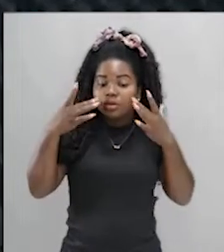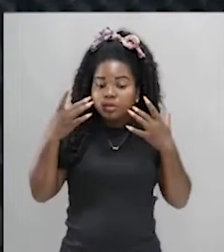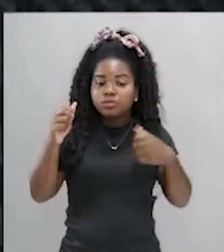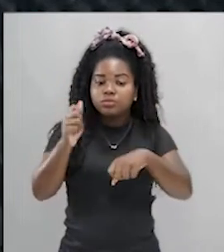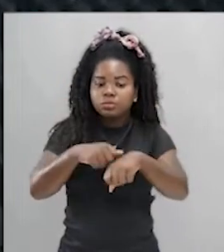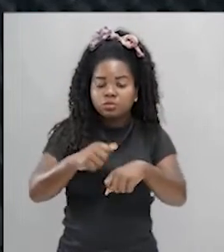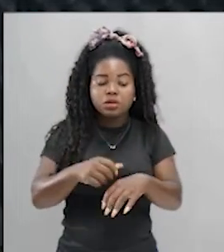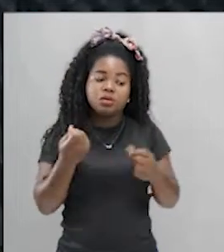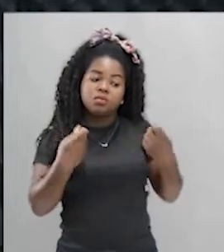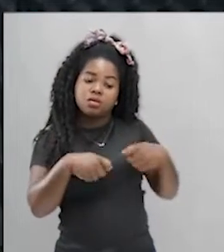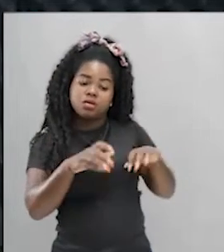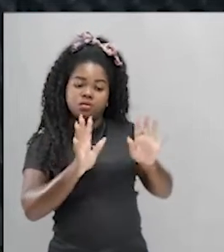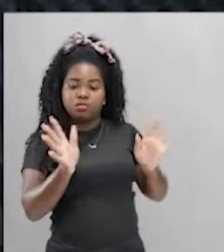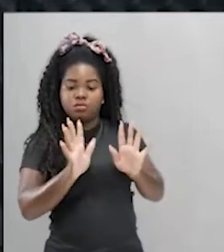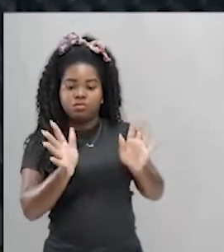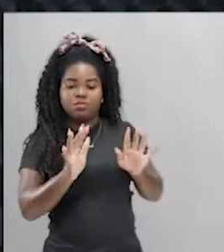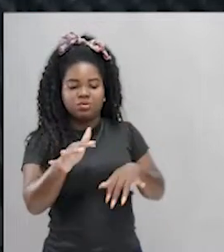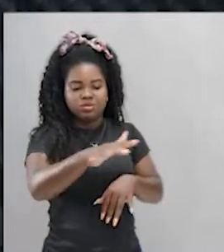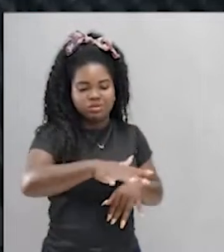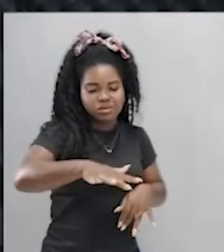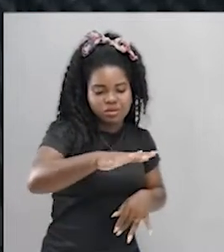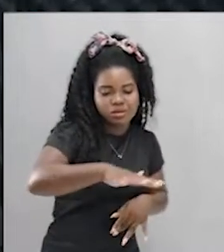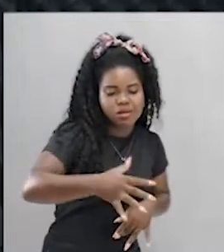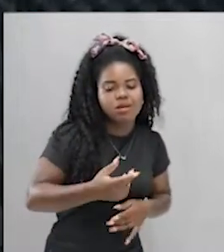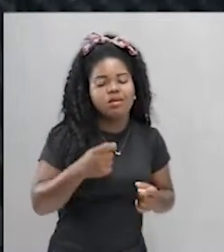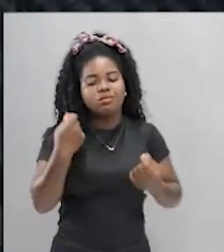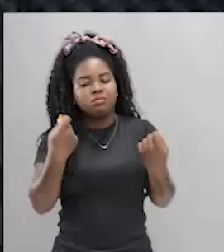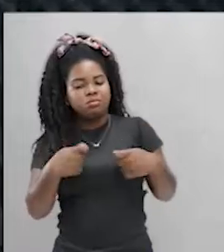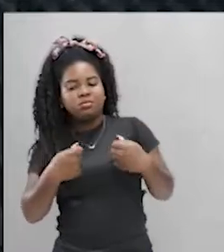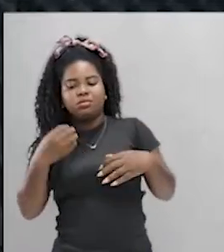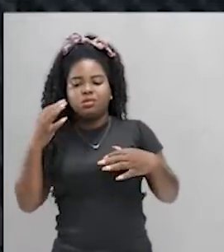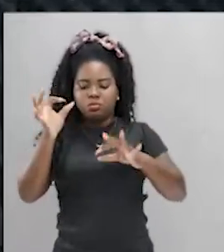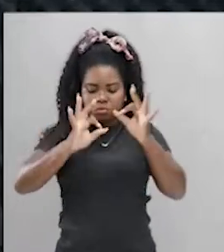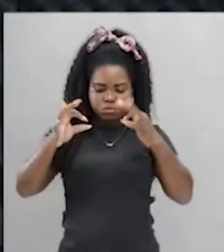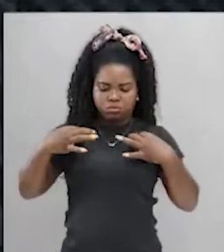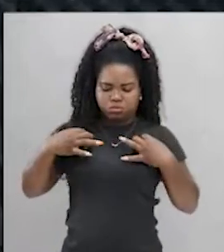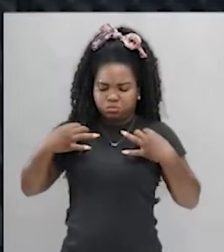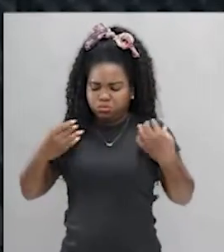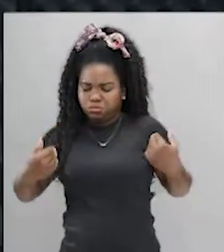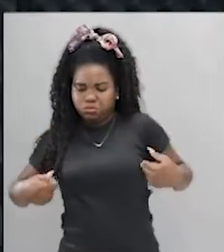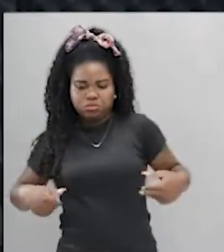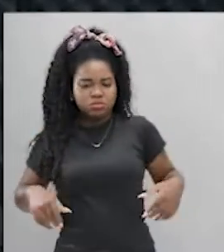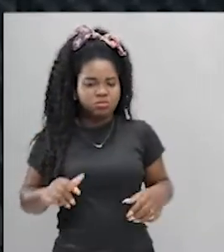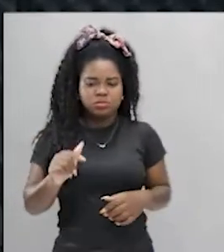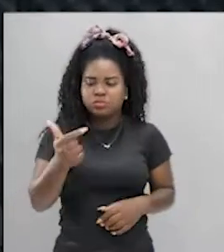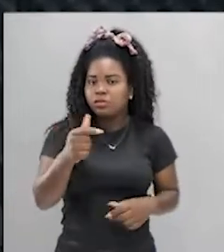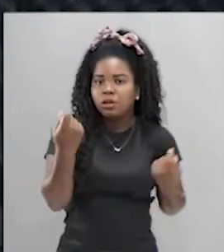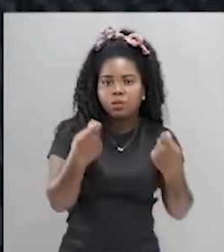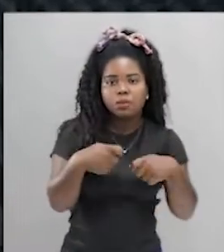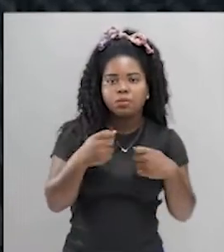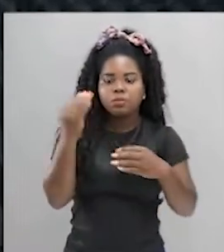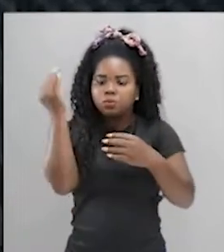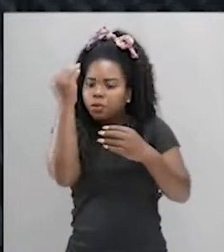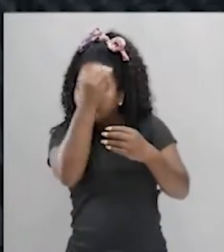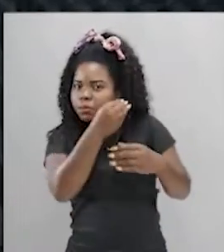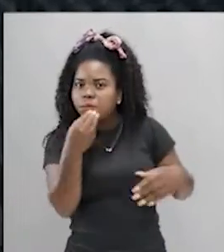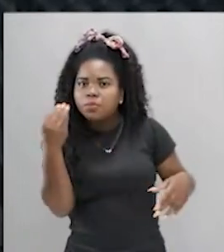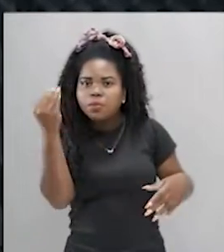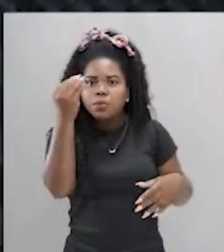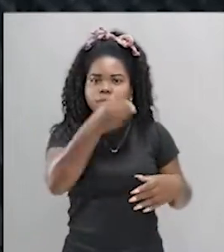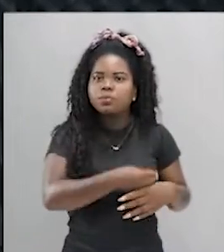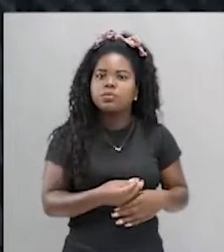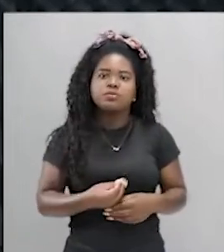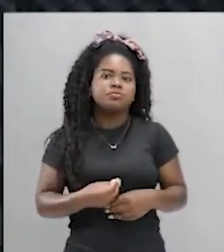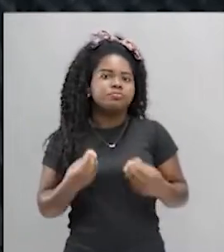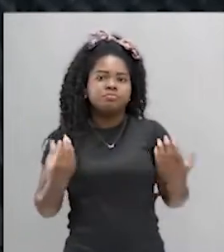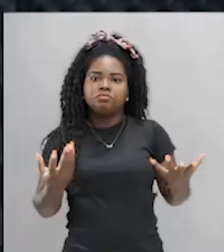precisa, literalmente, desses elementos. Se ele não tem os elementos de um cenário, figurino, maquiagem,